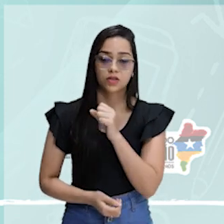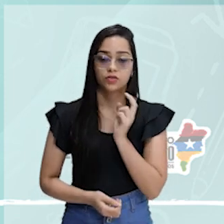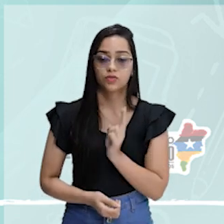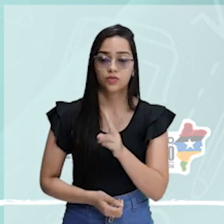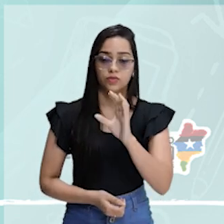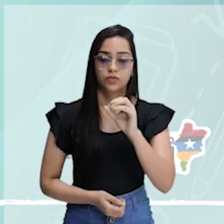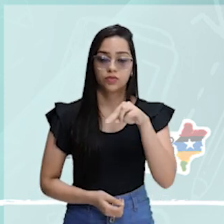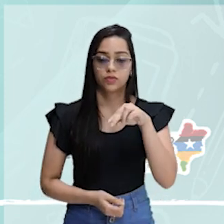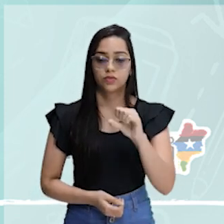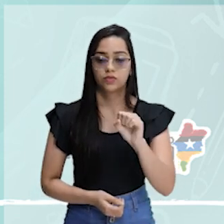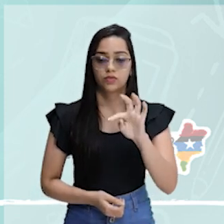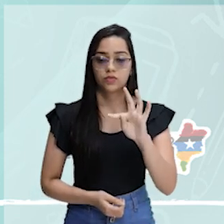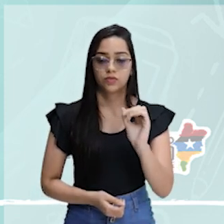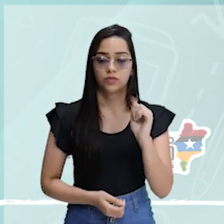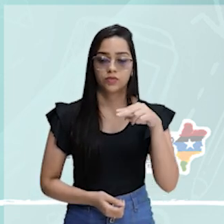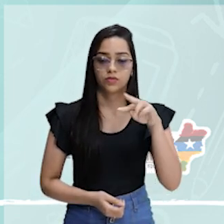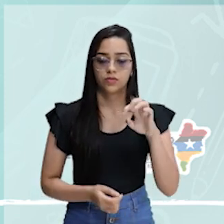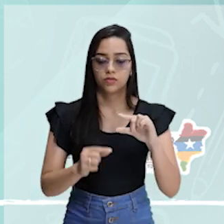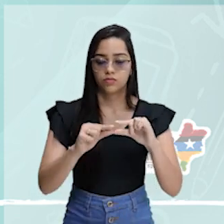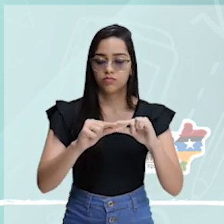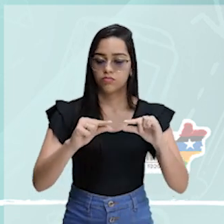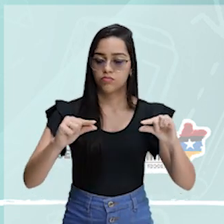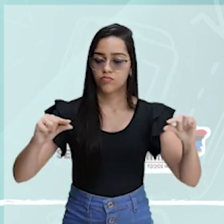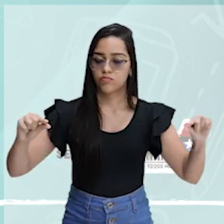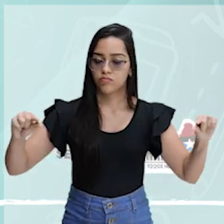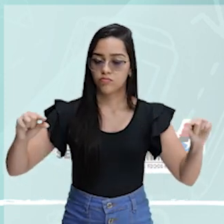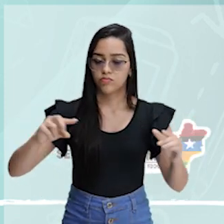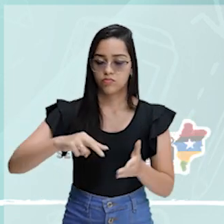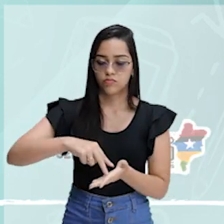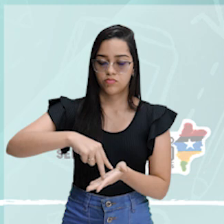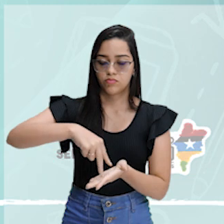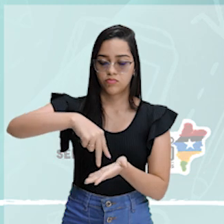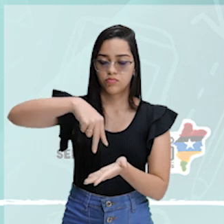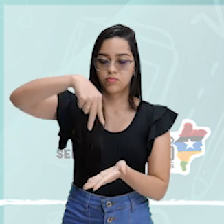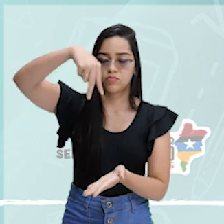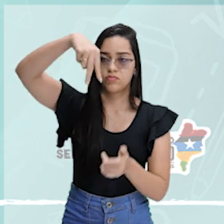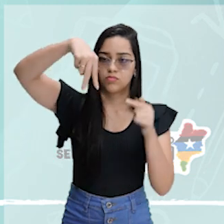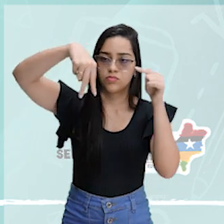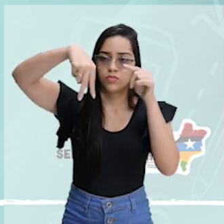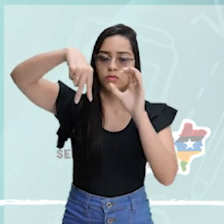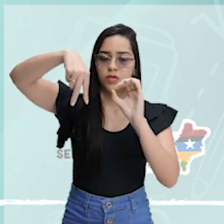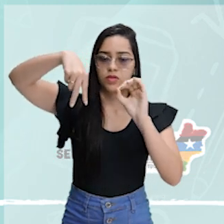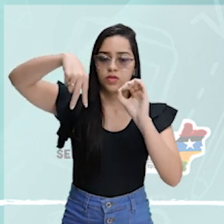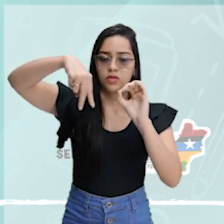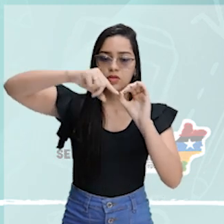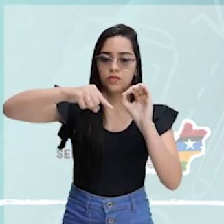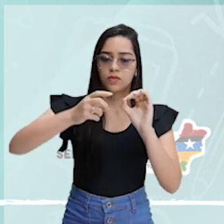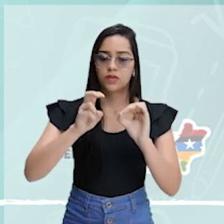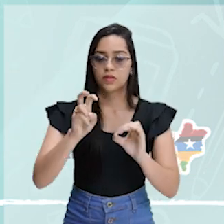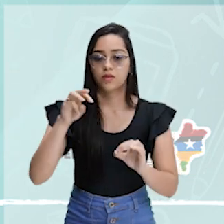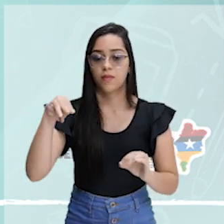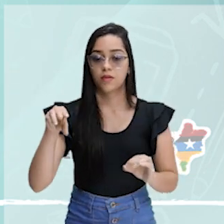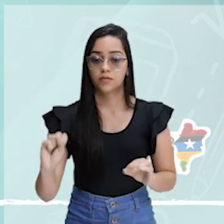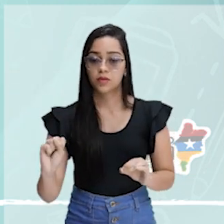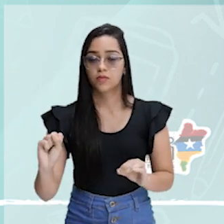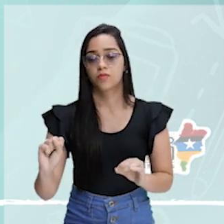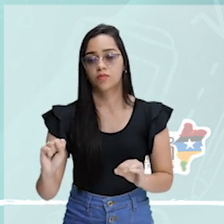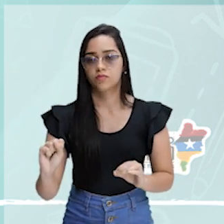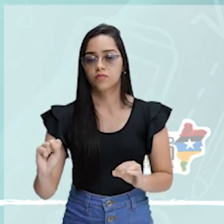que esse elevador ele é puxado, é de 0,5 metros por segundo.